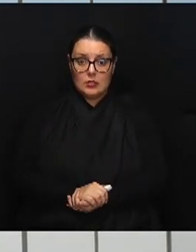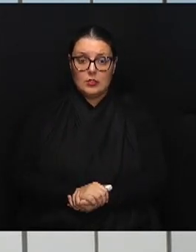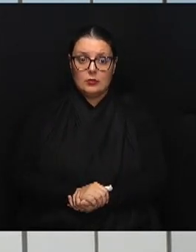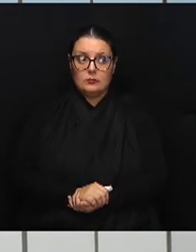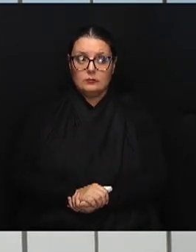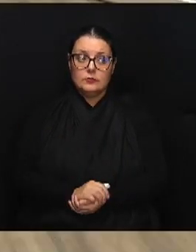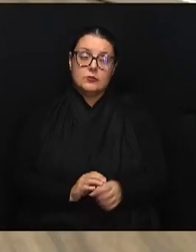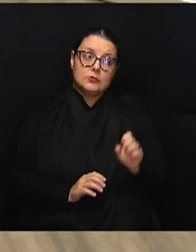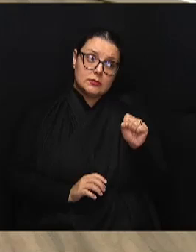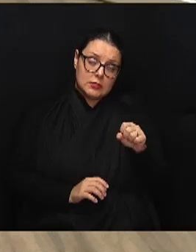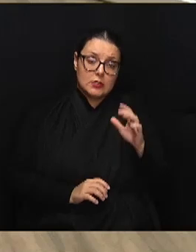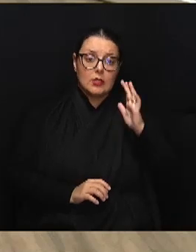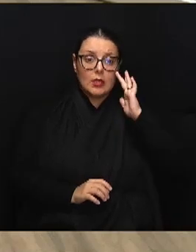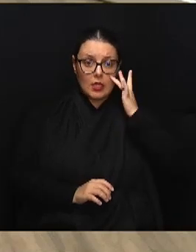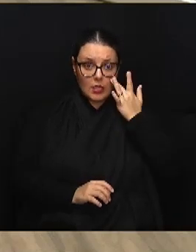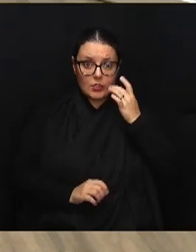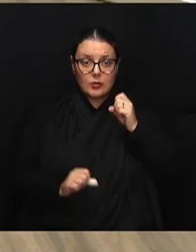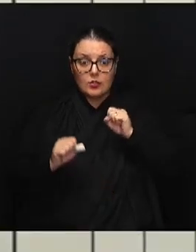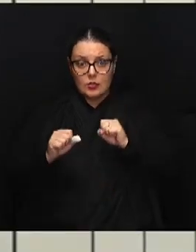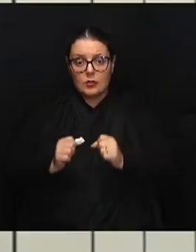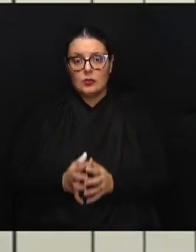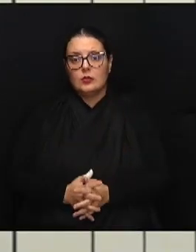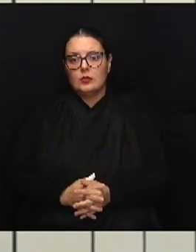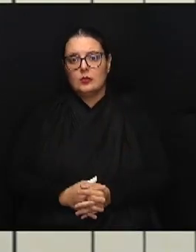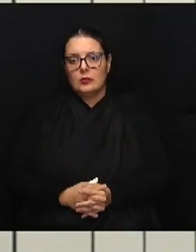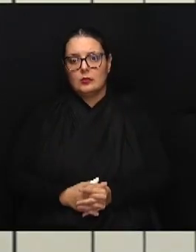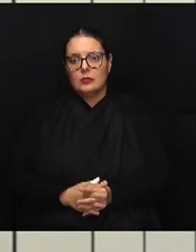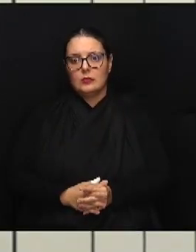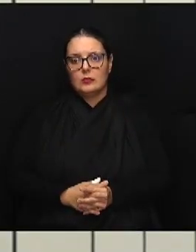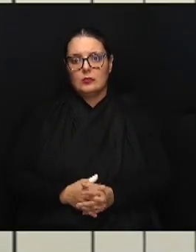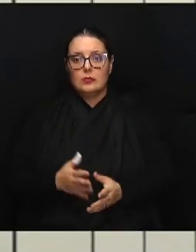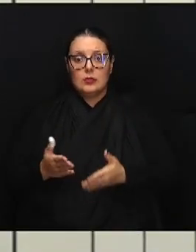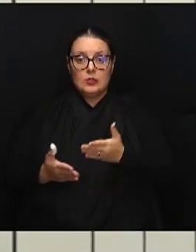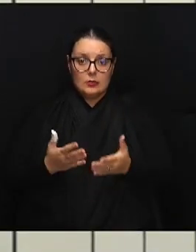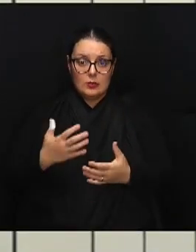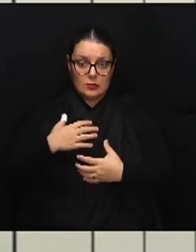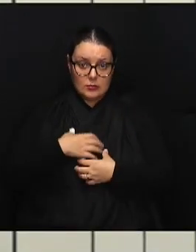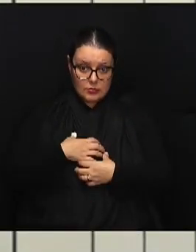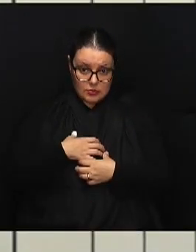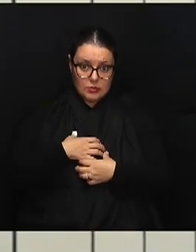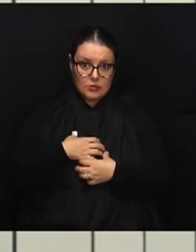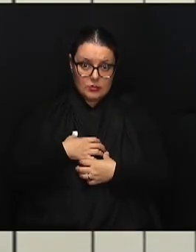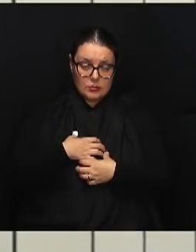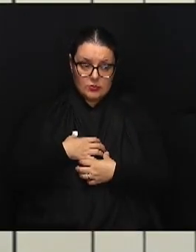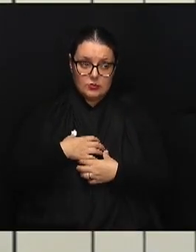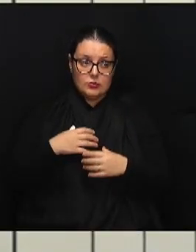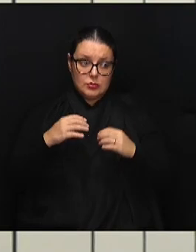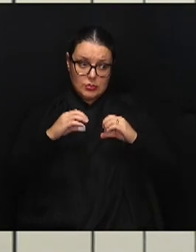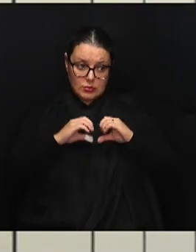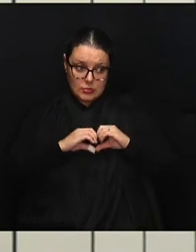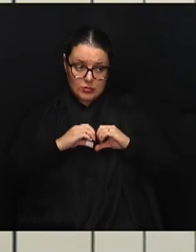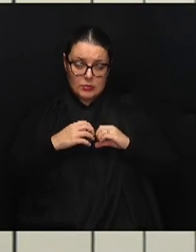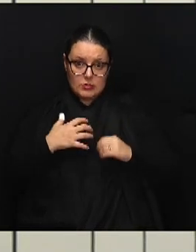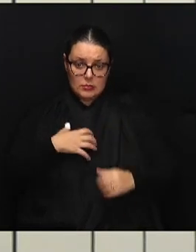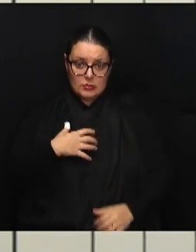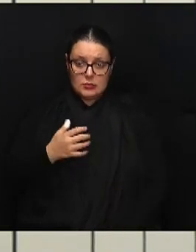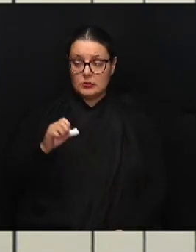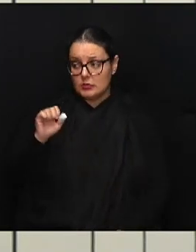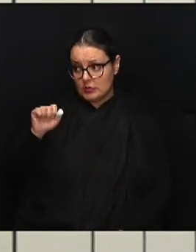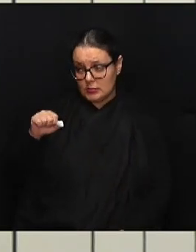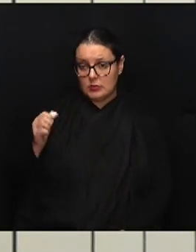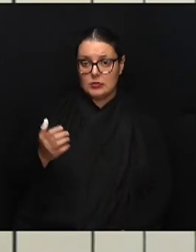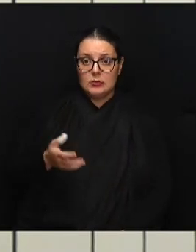assim, a gente pode tratar como formas de amar, né? Eu até, inclusive, vi